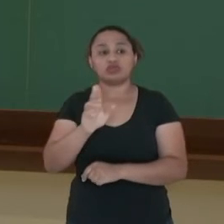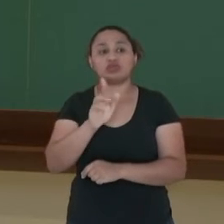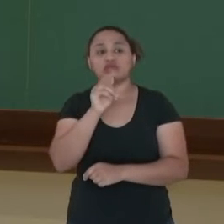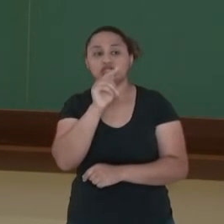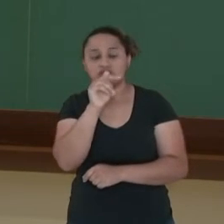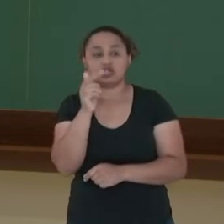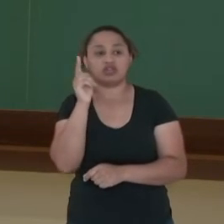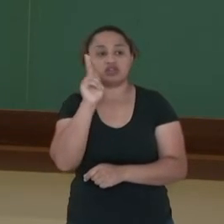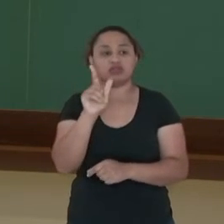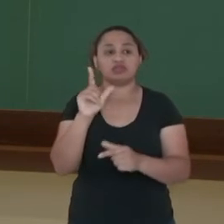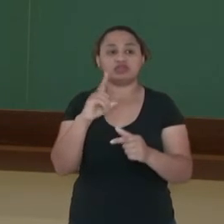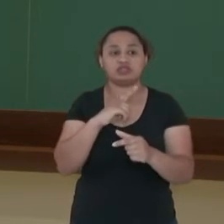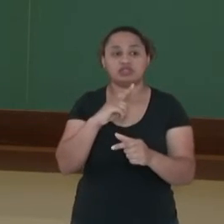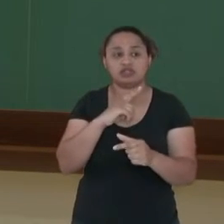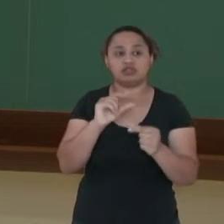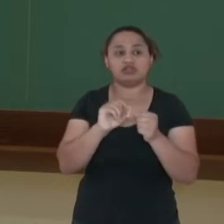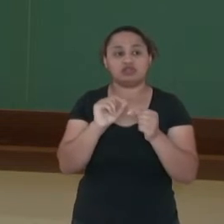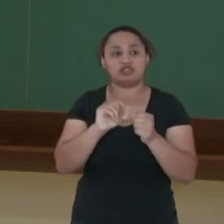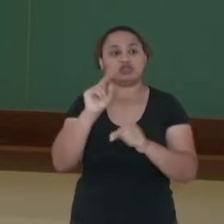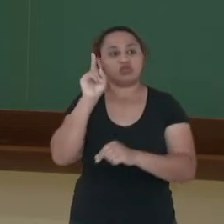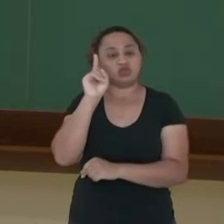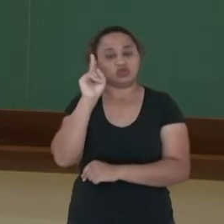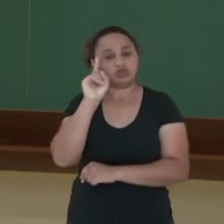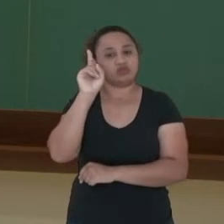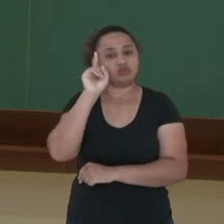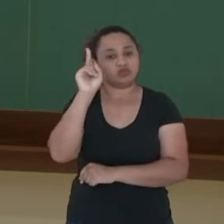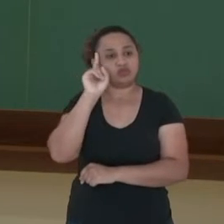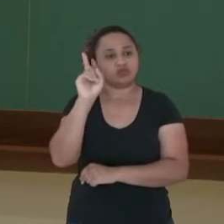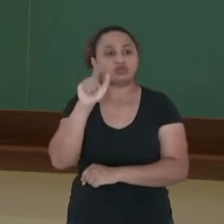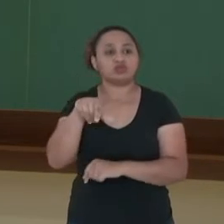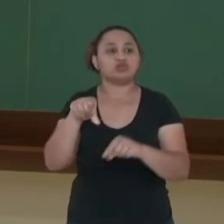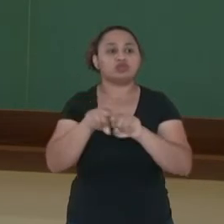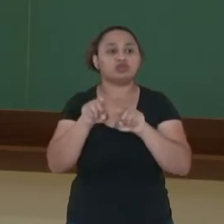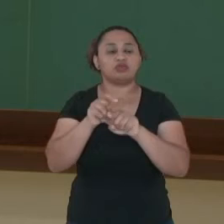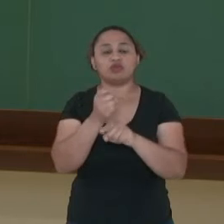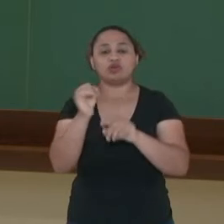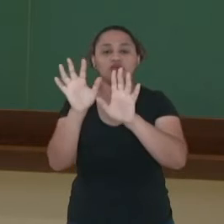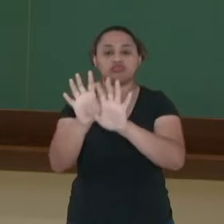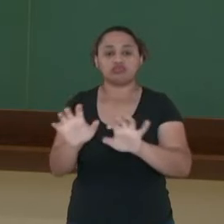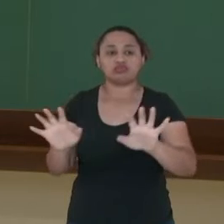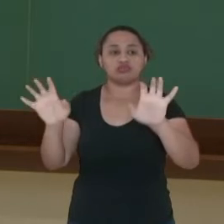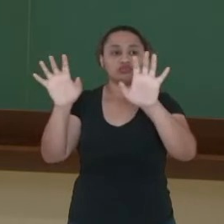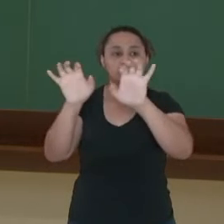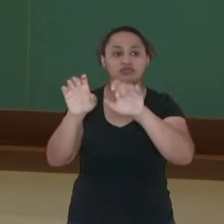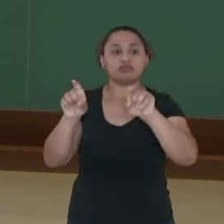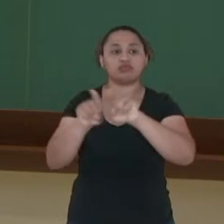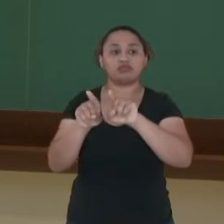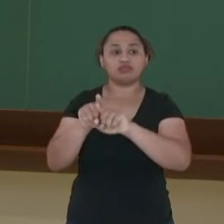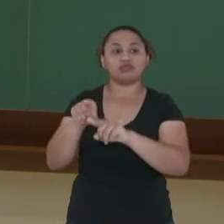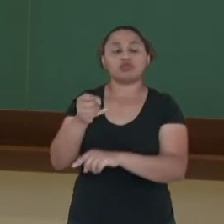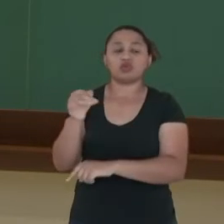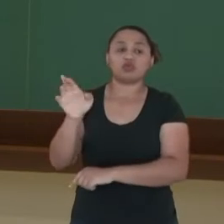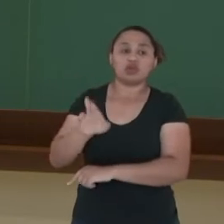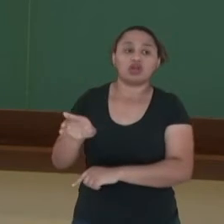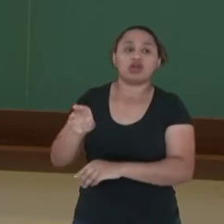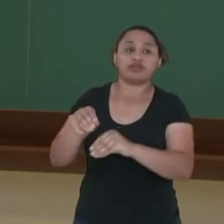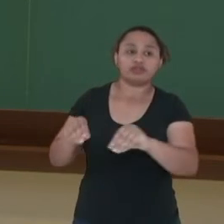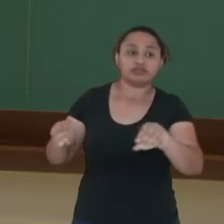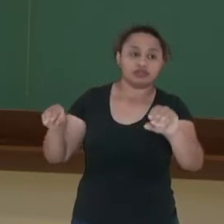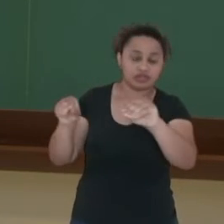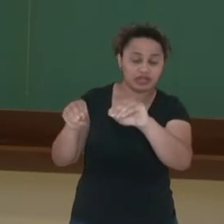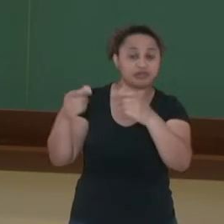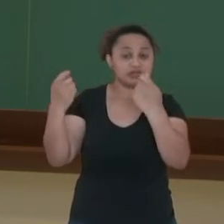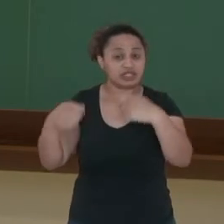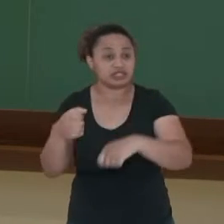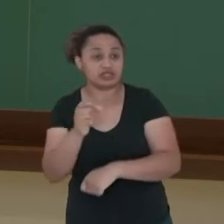poder produzir isso, né, diariamente, quanto que emite de gases, quanto que utiliza de solo, se é necessário ou